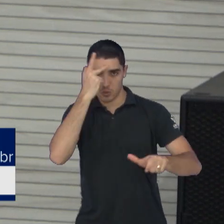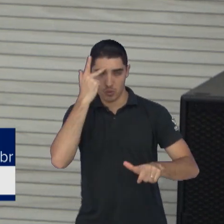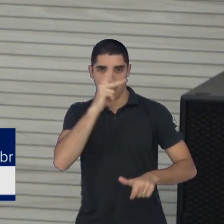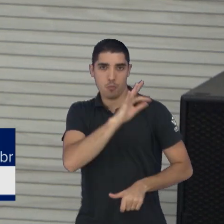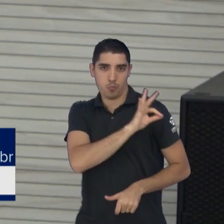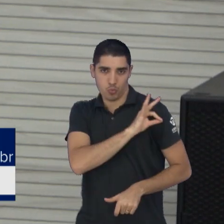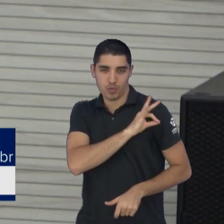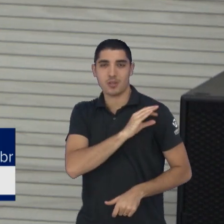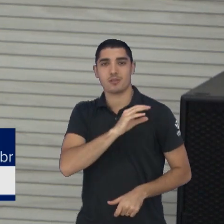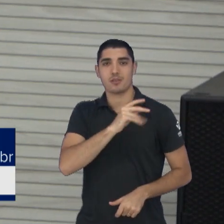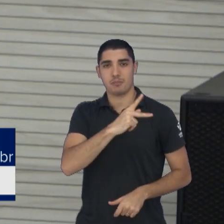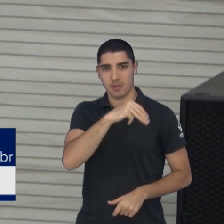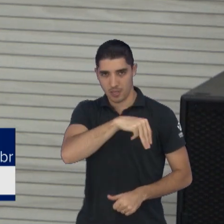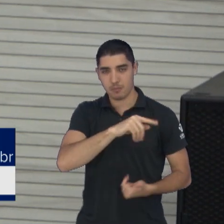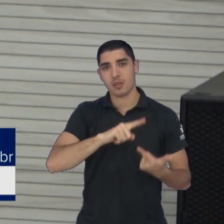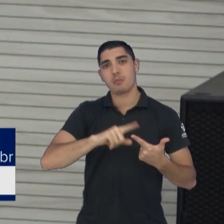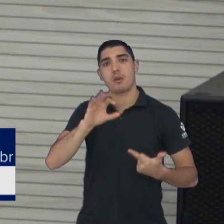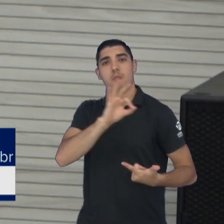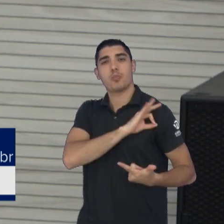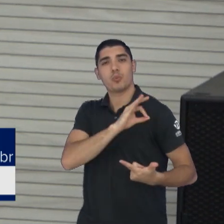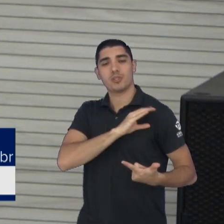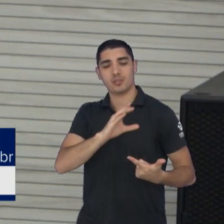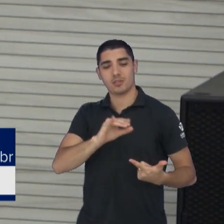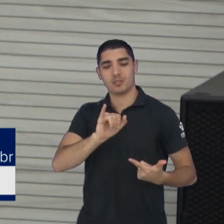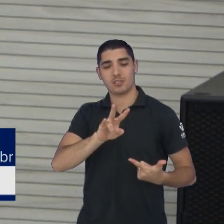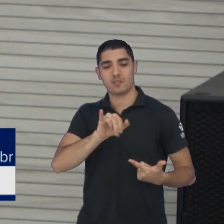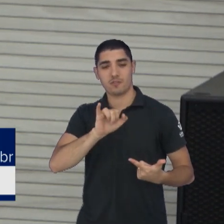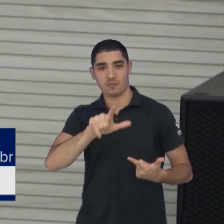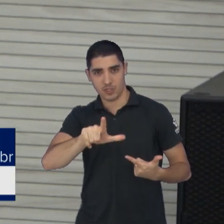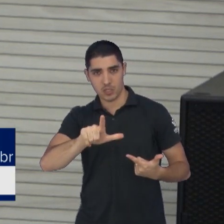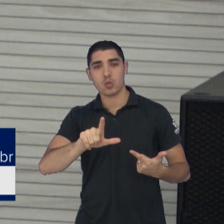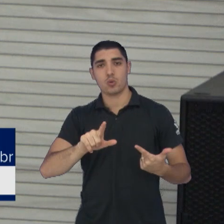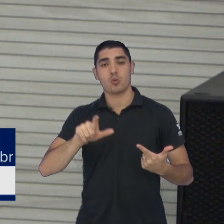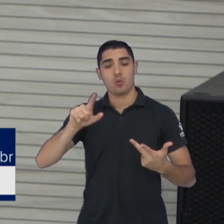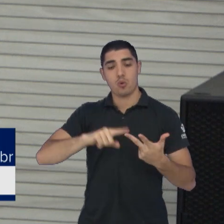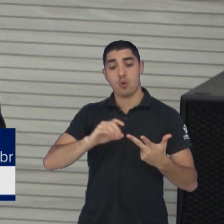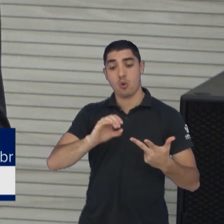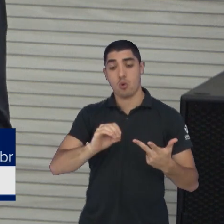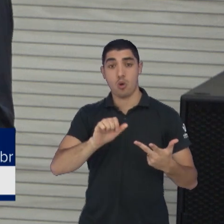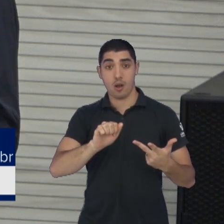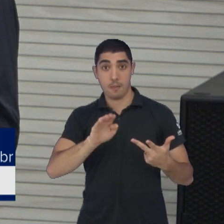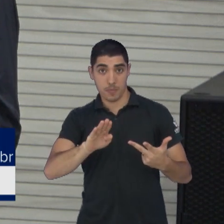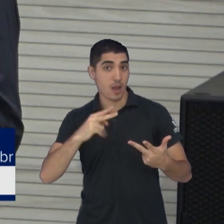com o delegado Múcio, o delegado Amaral, a OAB estava presente,